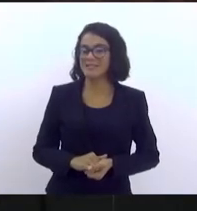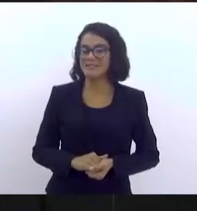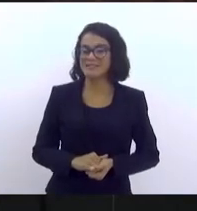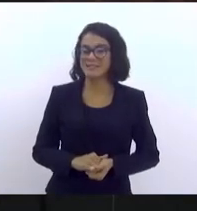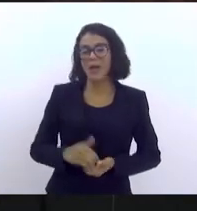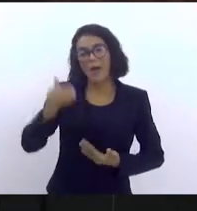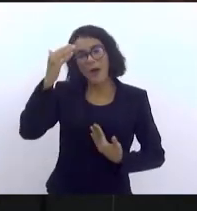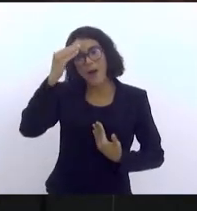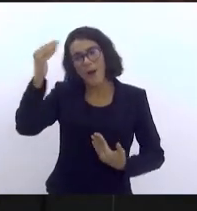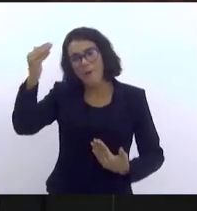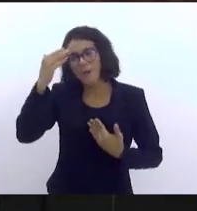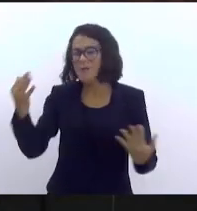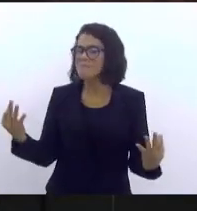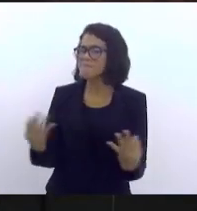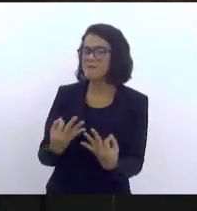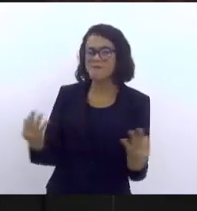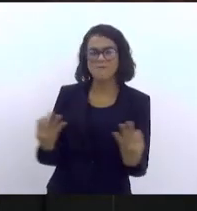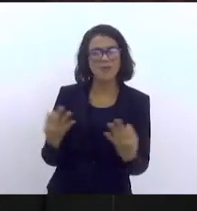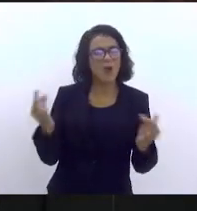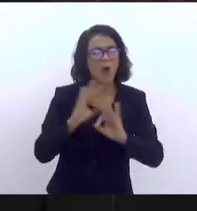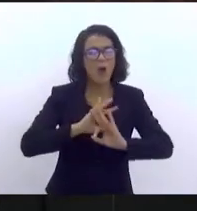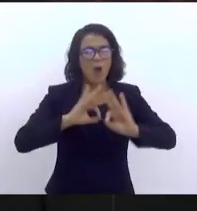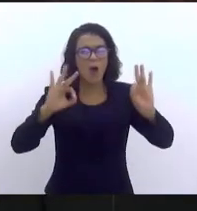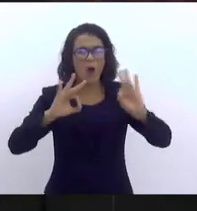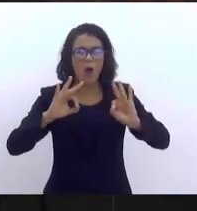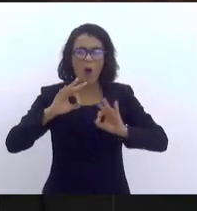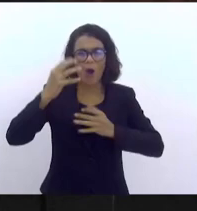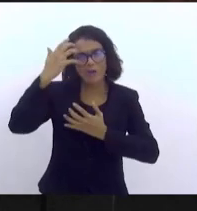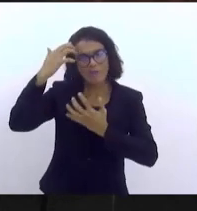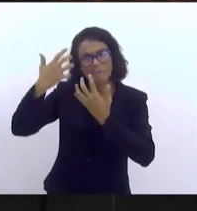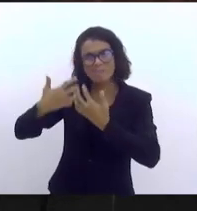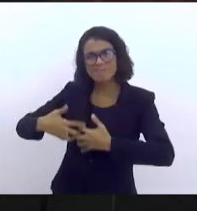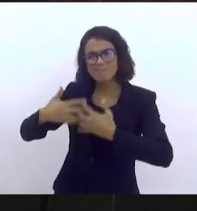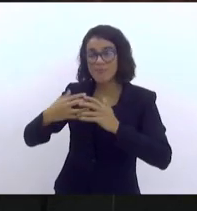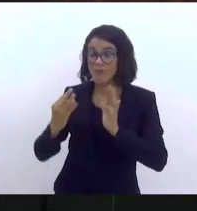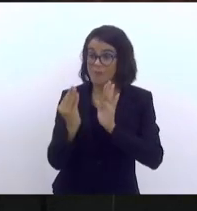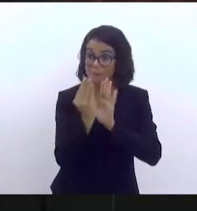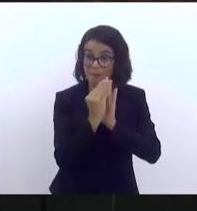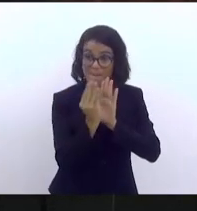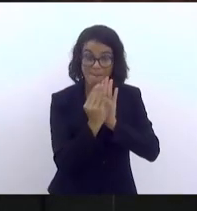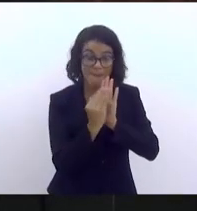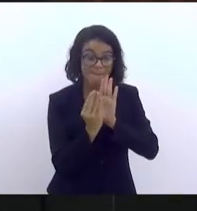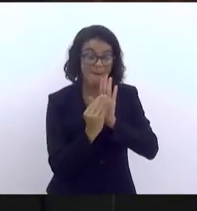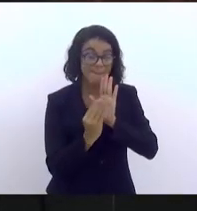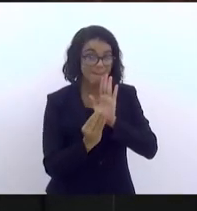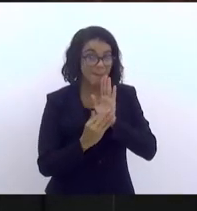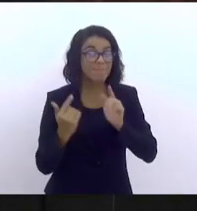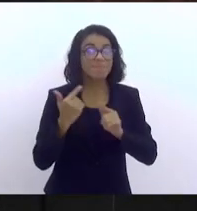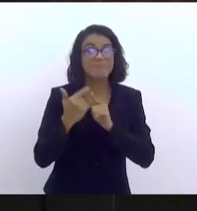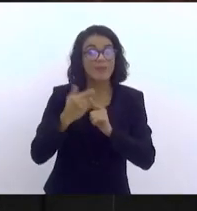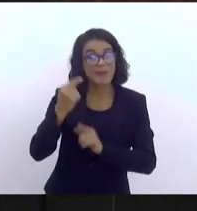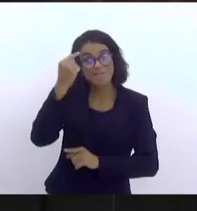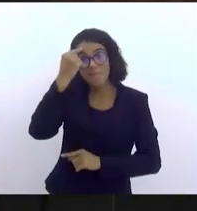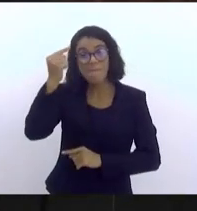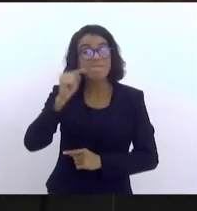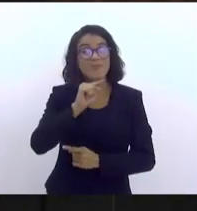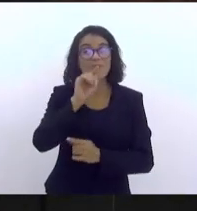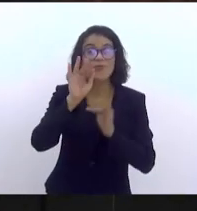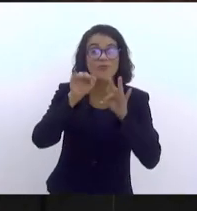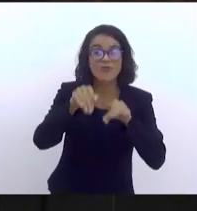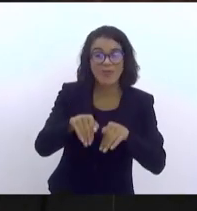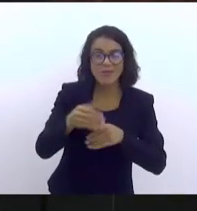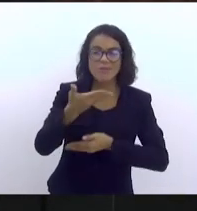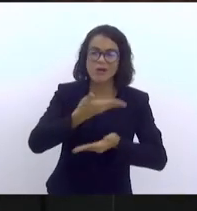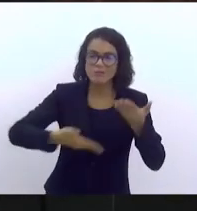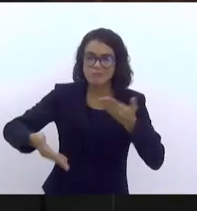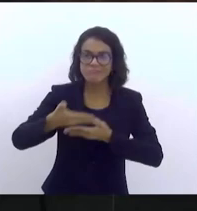muito obrigada perfeito ótimas considerações vamos anotando porque depois a ideia que a gente possa também dialogar